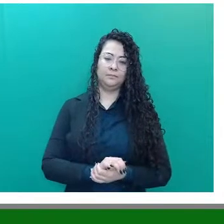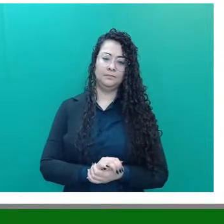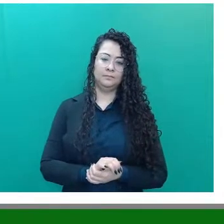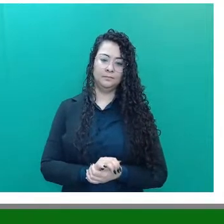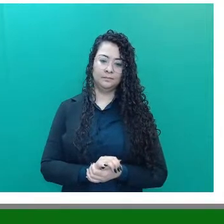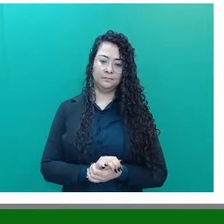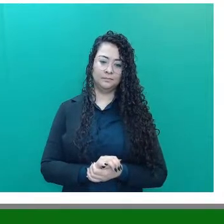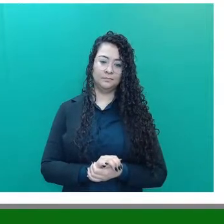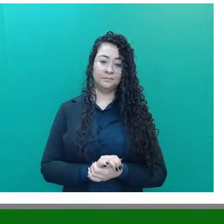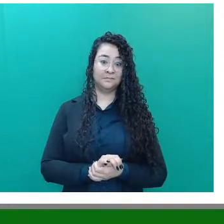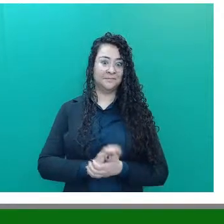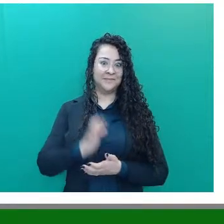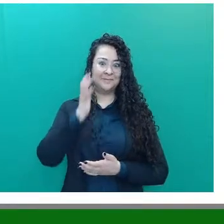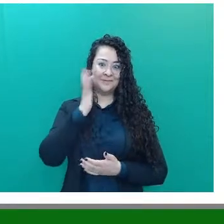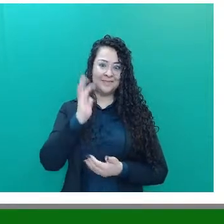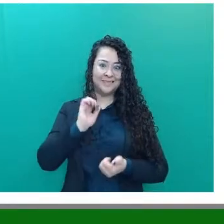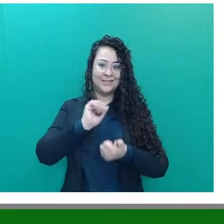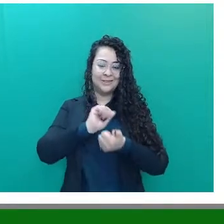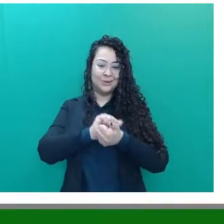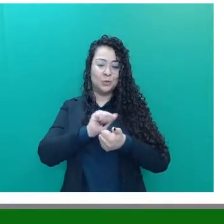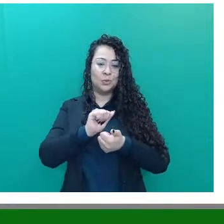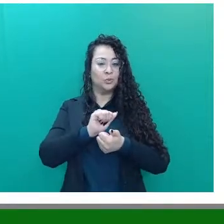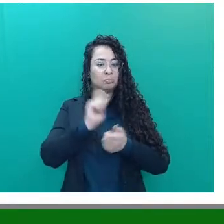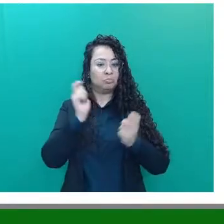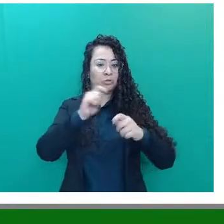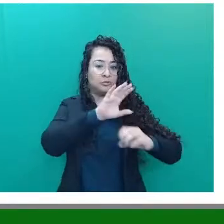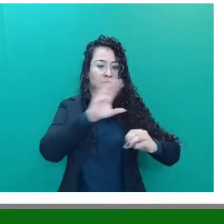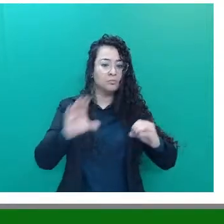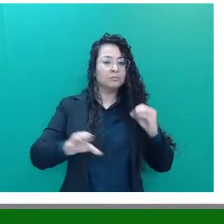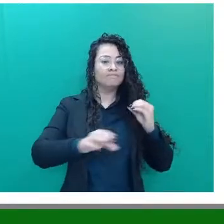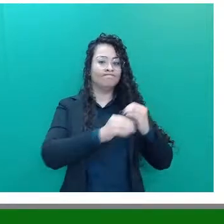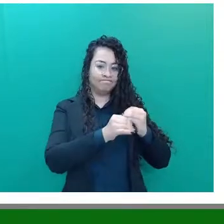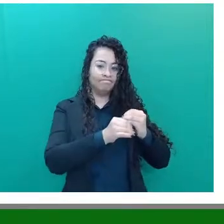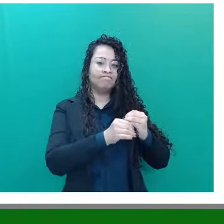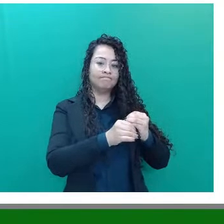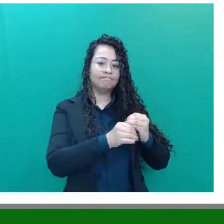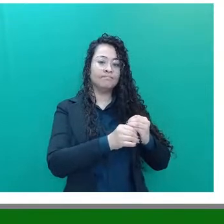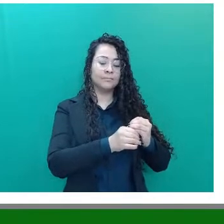e pensar junto aí, de repente, uma complementação para essa parte, tá?